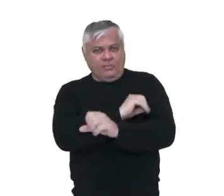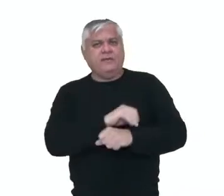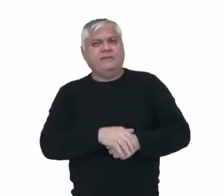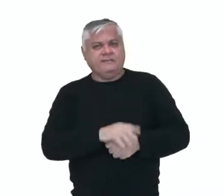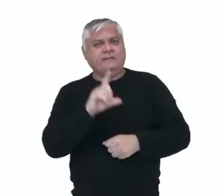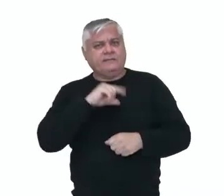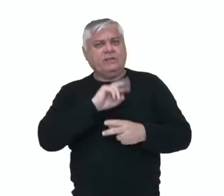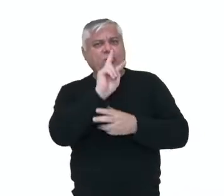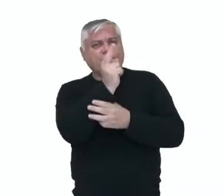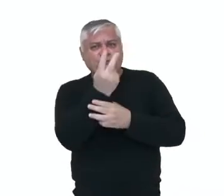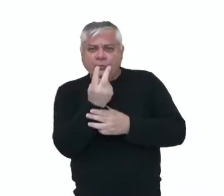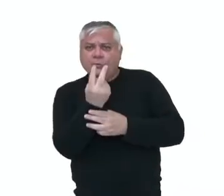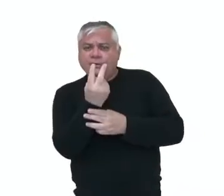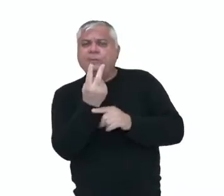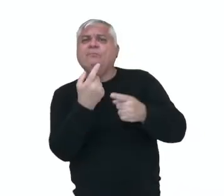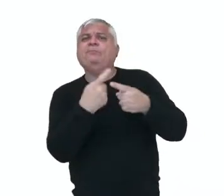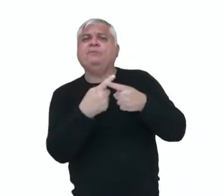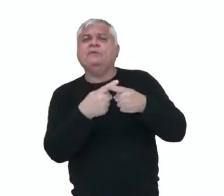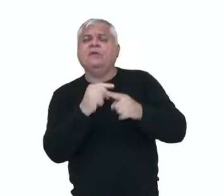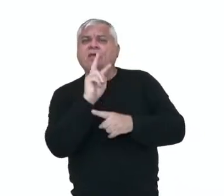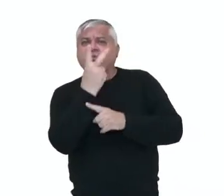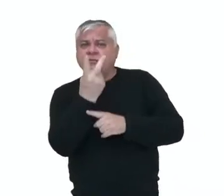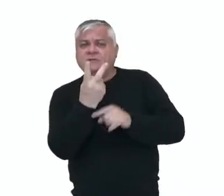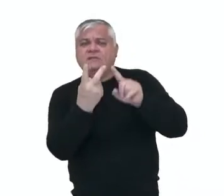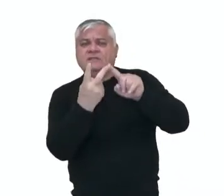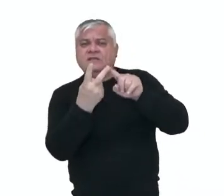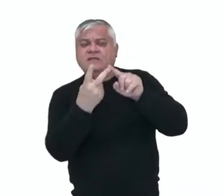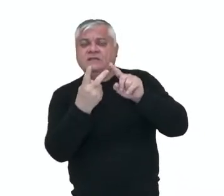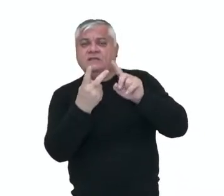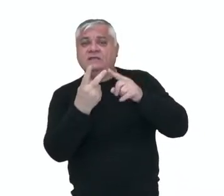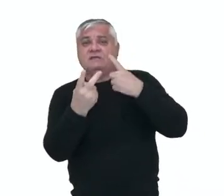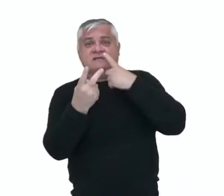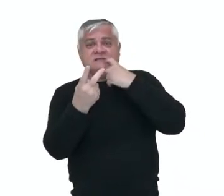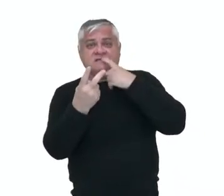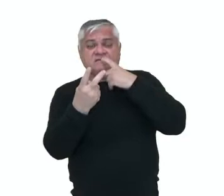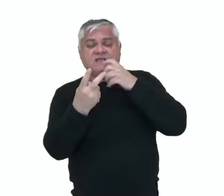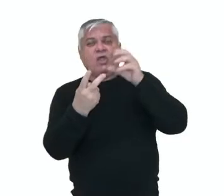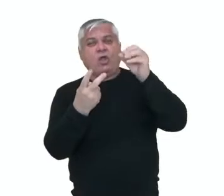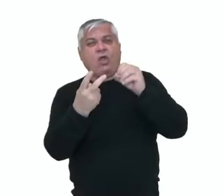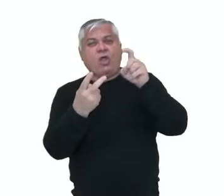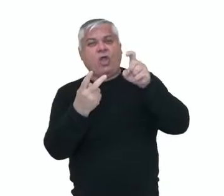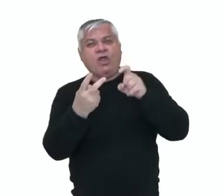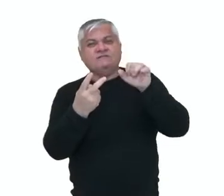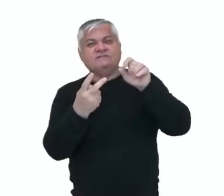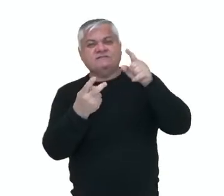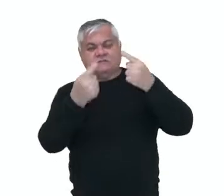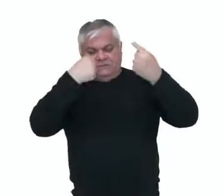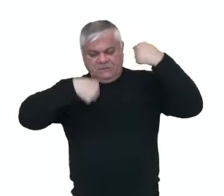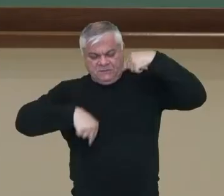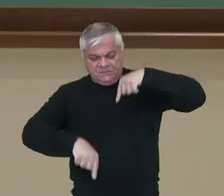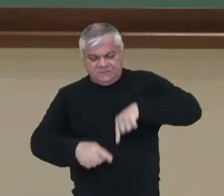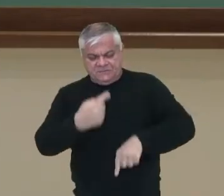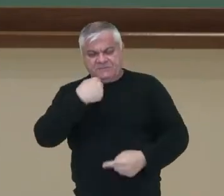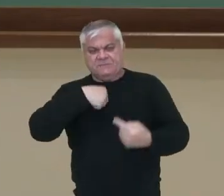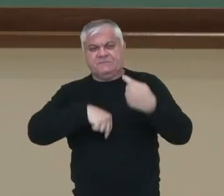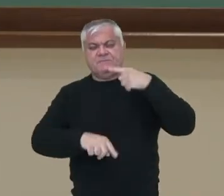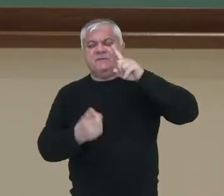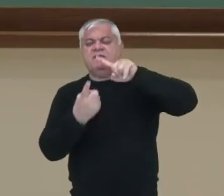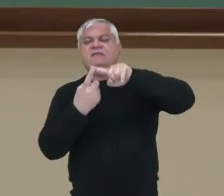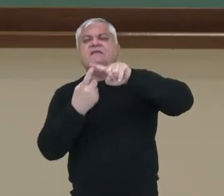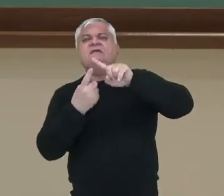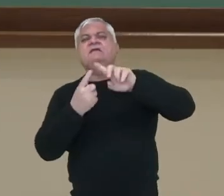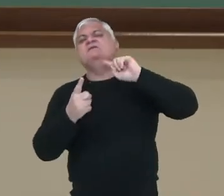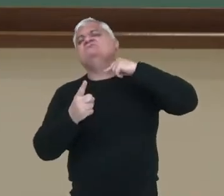dupla? Porque nós temos o sangue rico em oxigênio passando por uma parte do corpo, o sangue rico em gás carbônico por